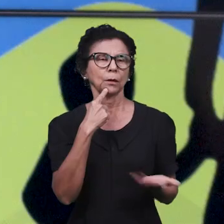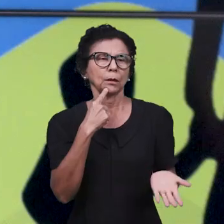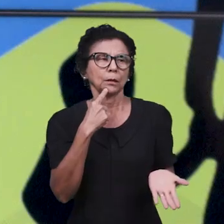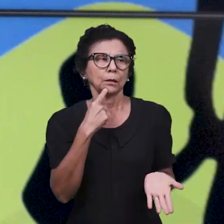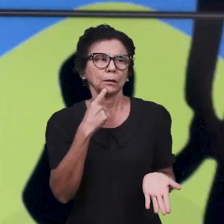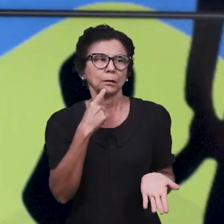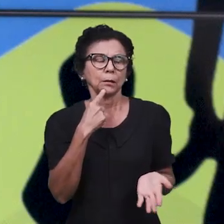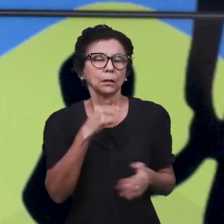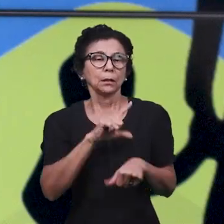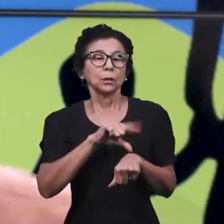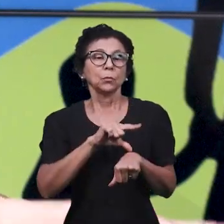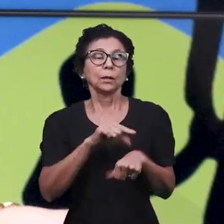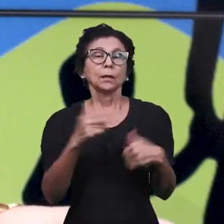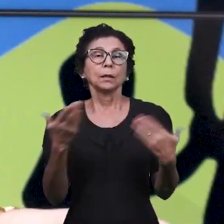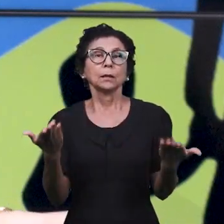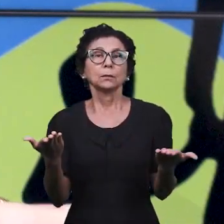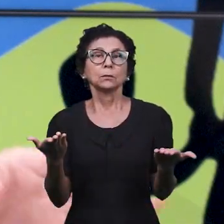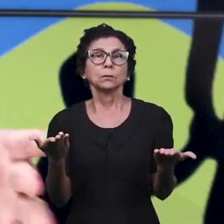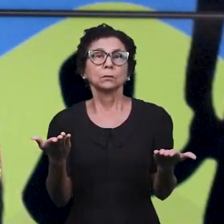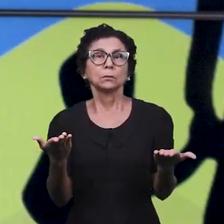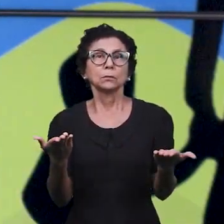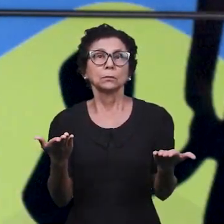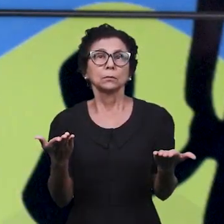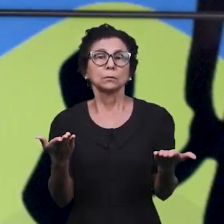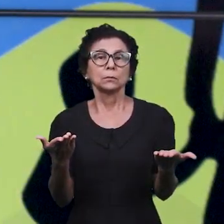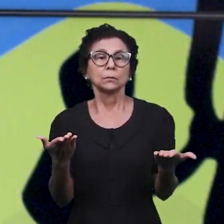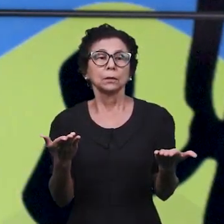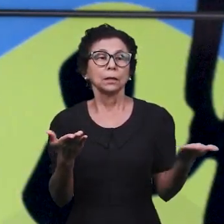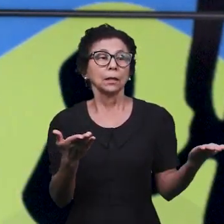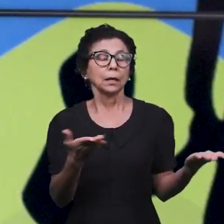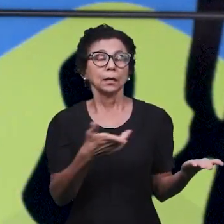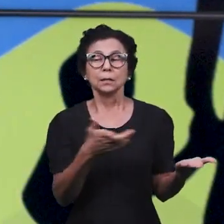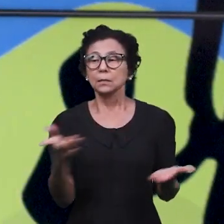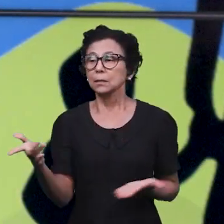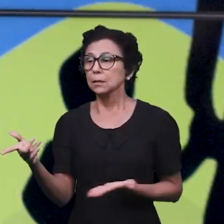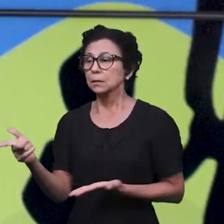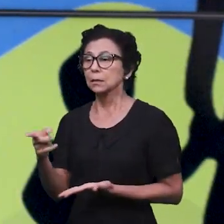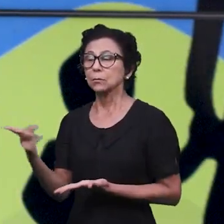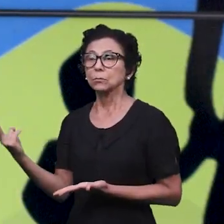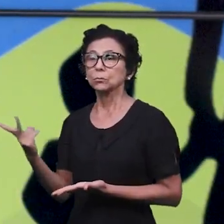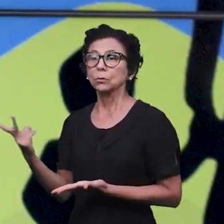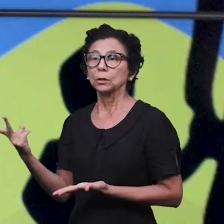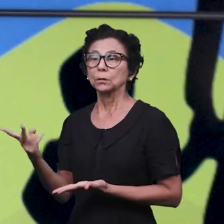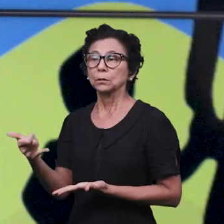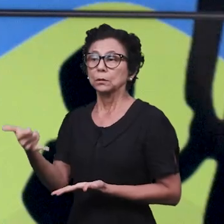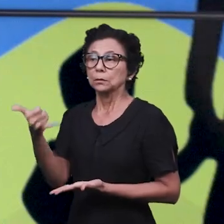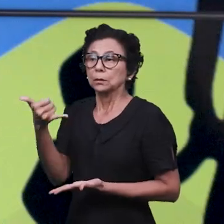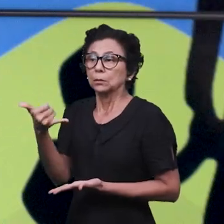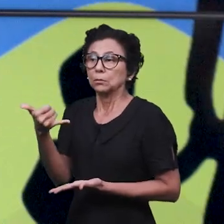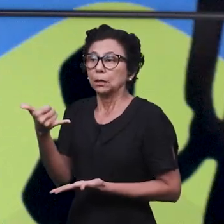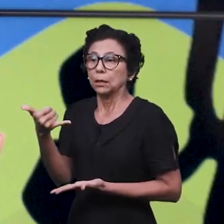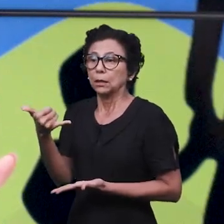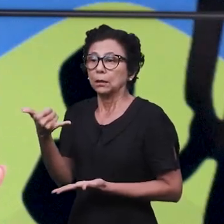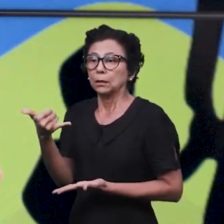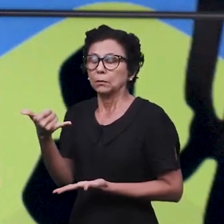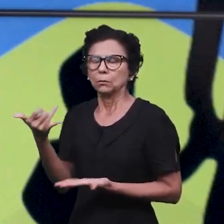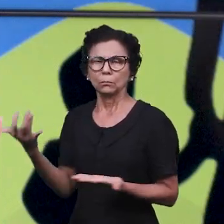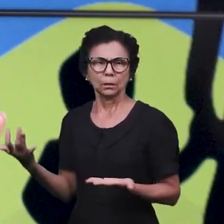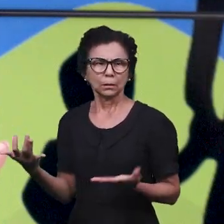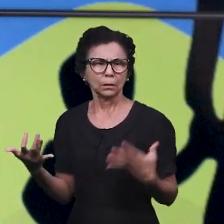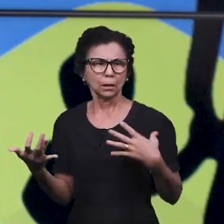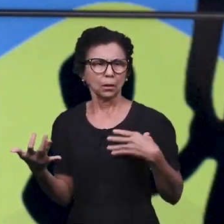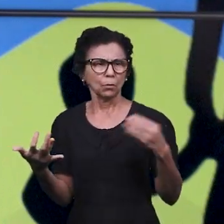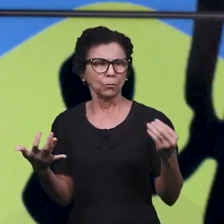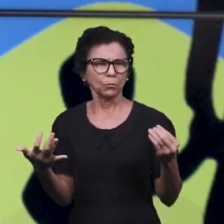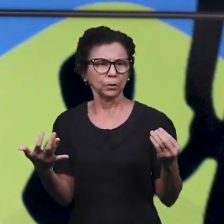horário. Deixa o filho lá no celular e ele vai para o celular também. E aí o tempo passa que ninguém vê. Porque